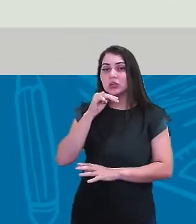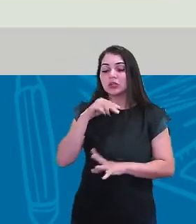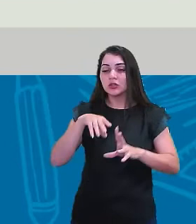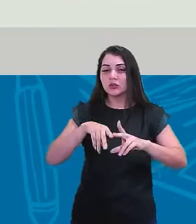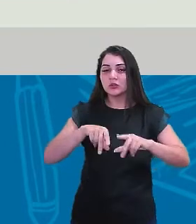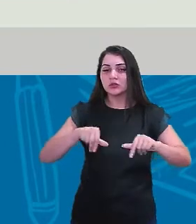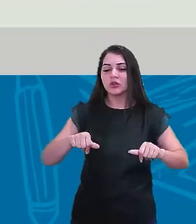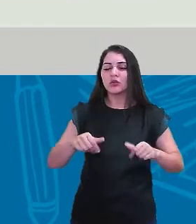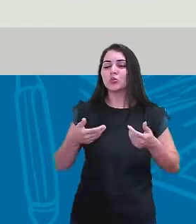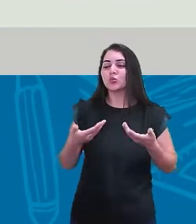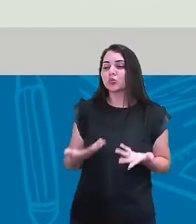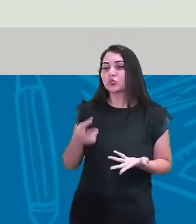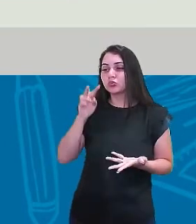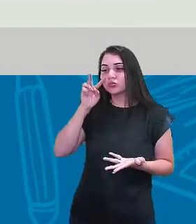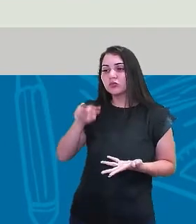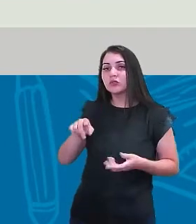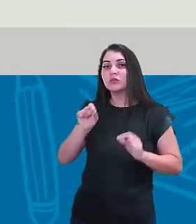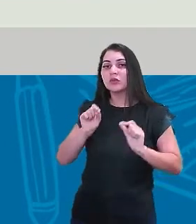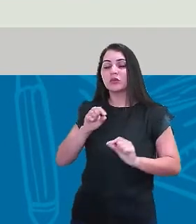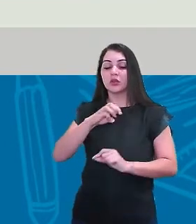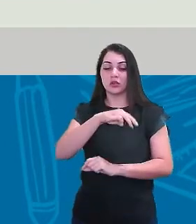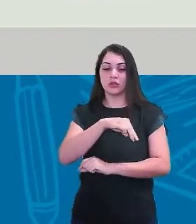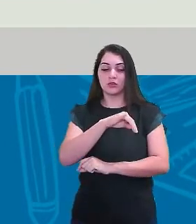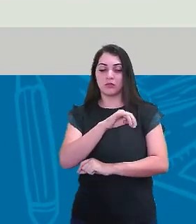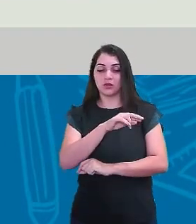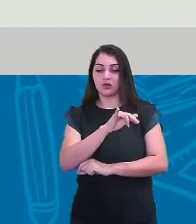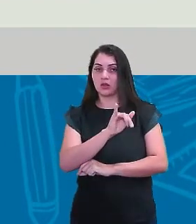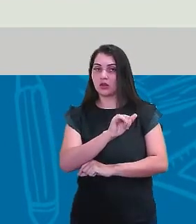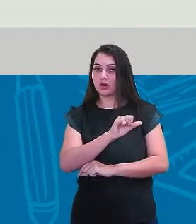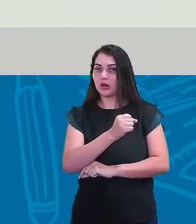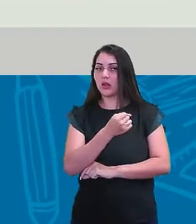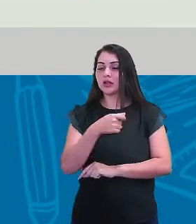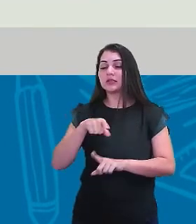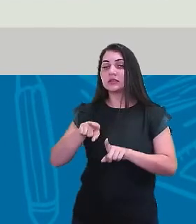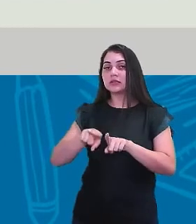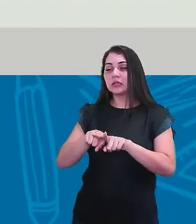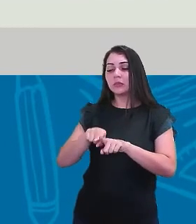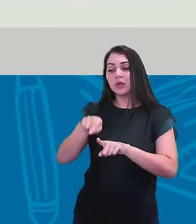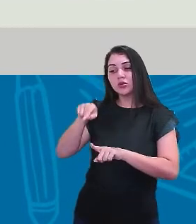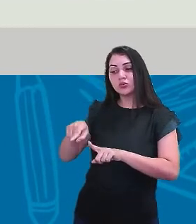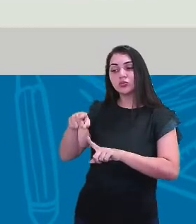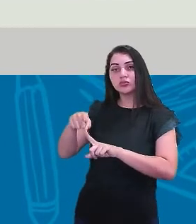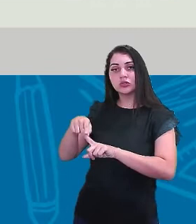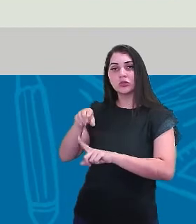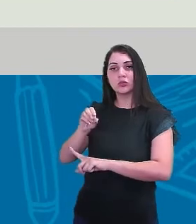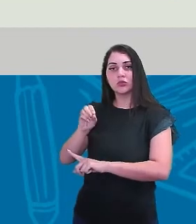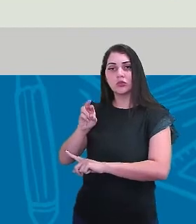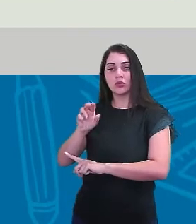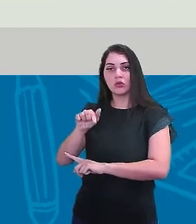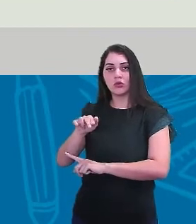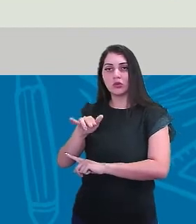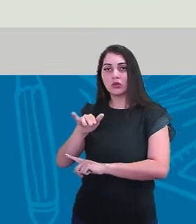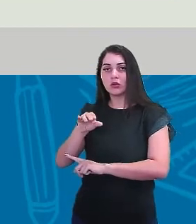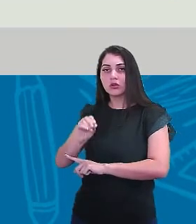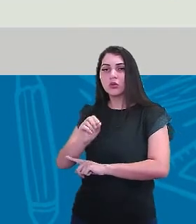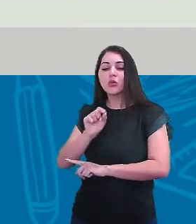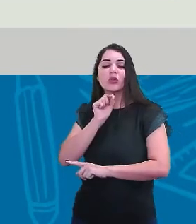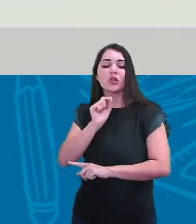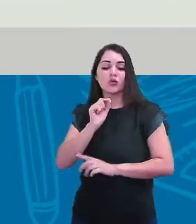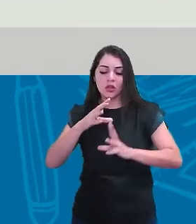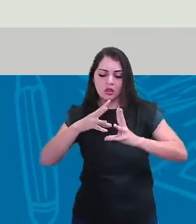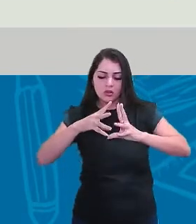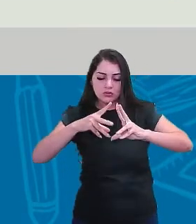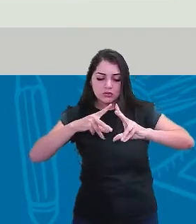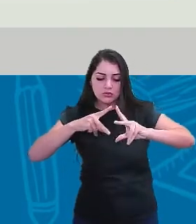acabou de ver, olha aí, os minerais e a matéria orgânica que vem da decomposição de plantas e